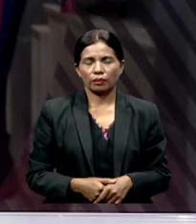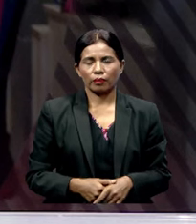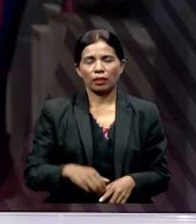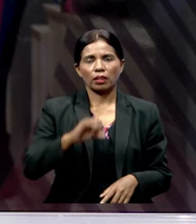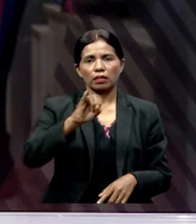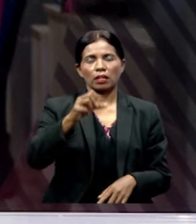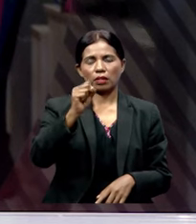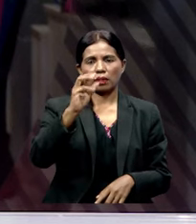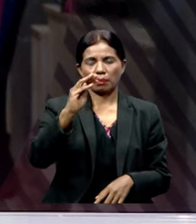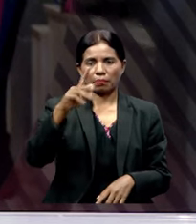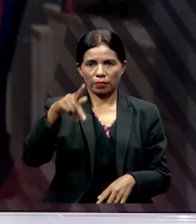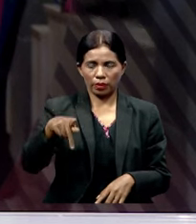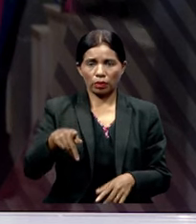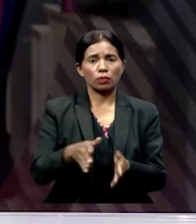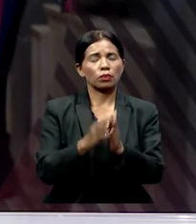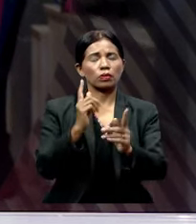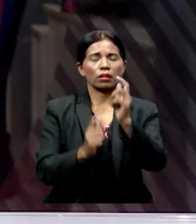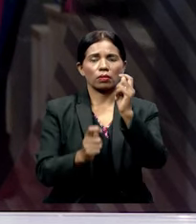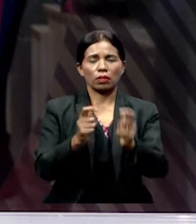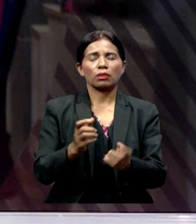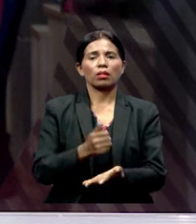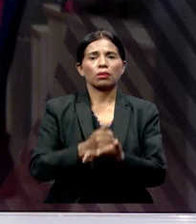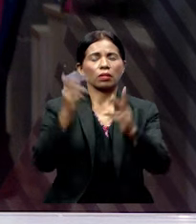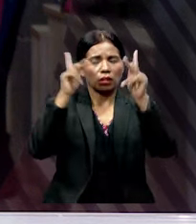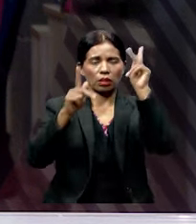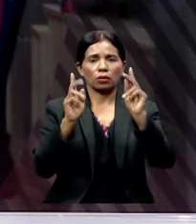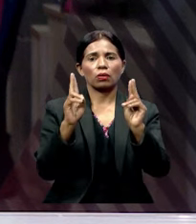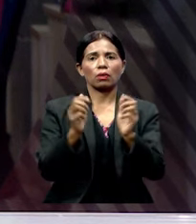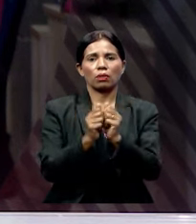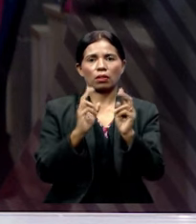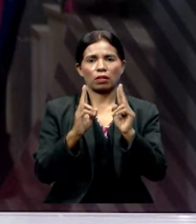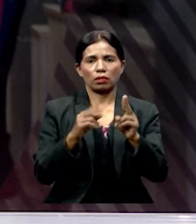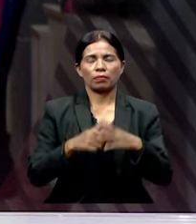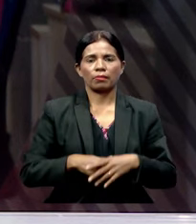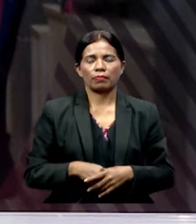desempenho do tribunal ato atende caso rolalais.